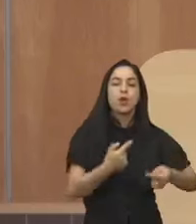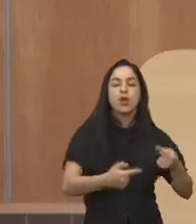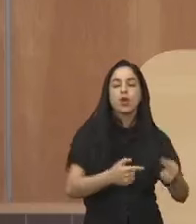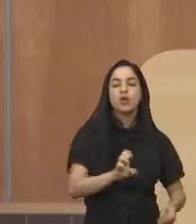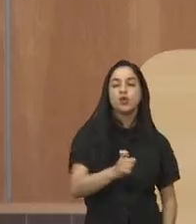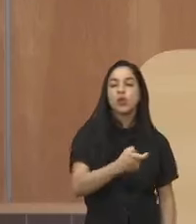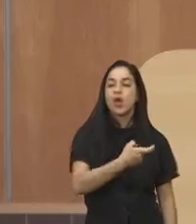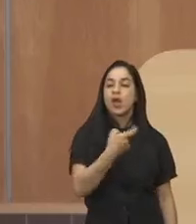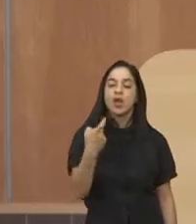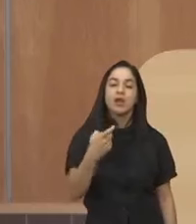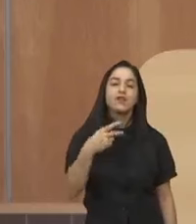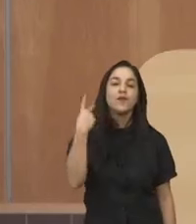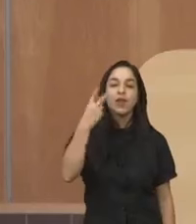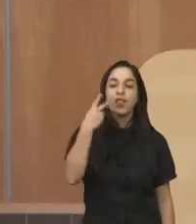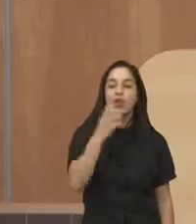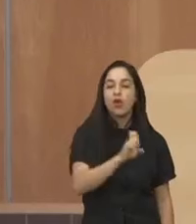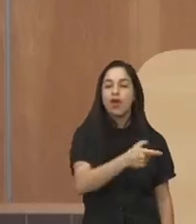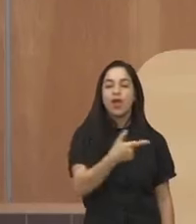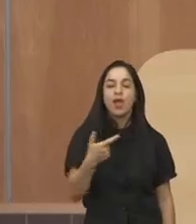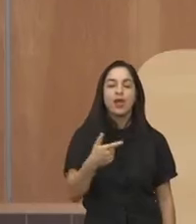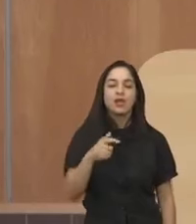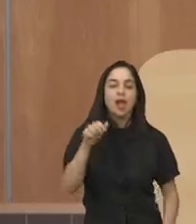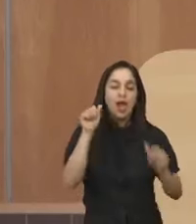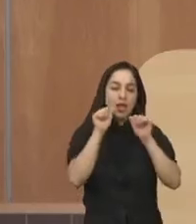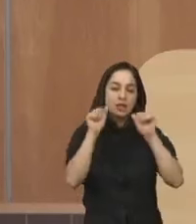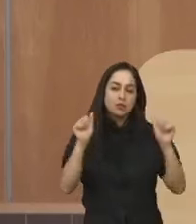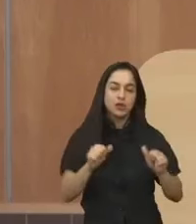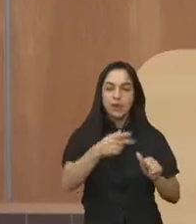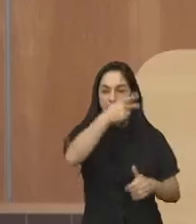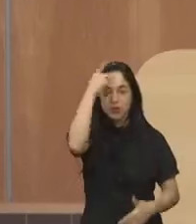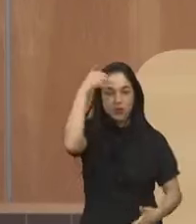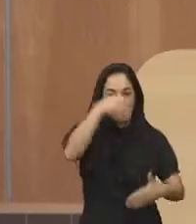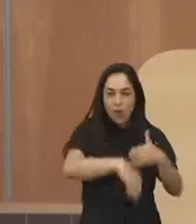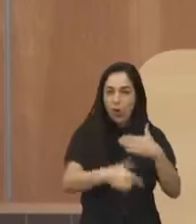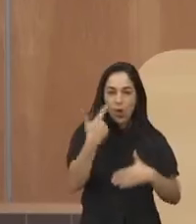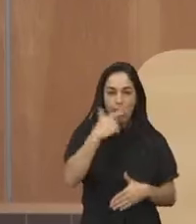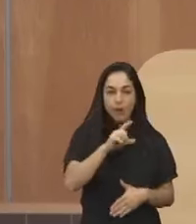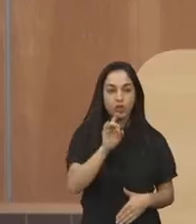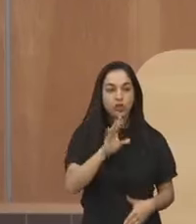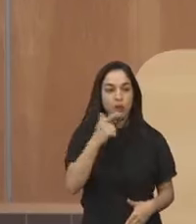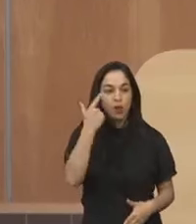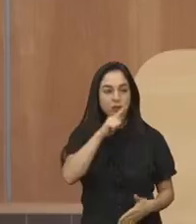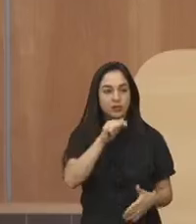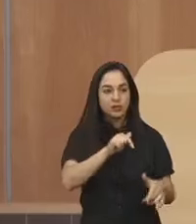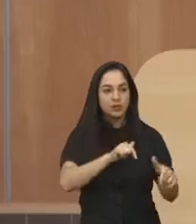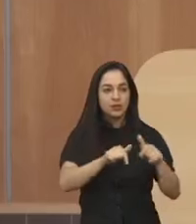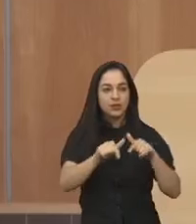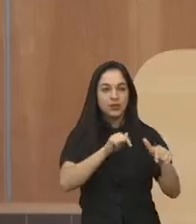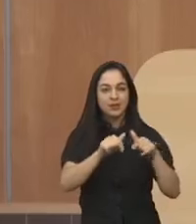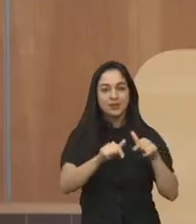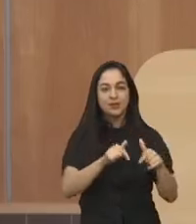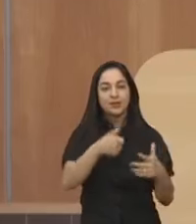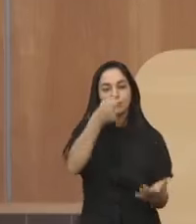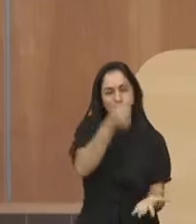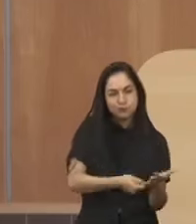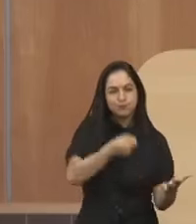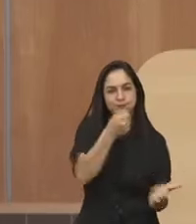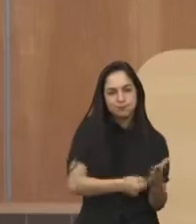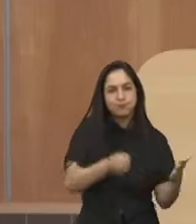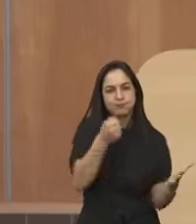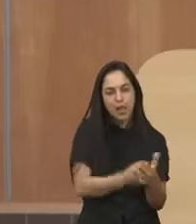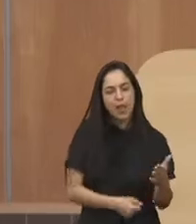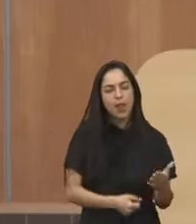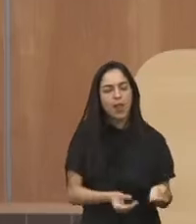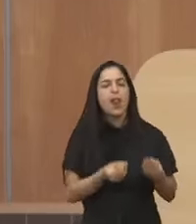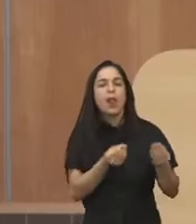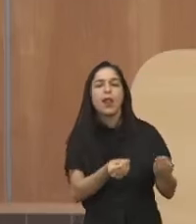ex-vereador, ex-assessor, candidato que não ganhou, só para ganhar emprego, eles vão ficar em cima e vão dar trabalho para essa pessoa.